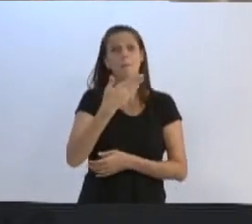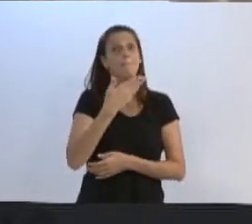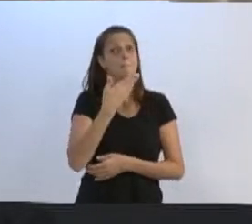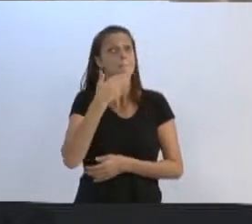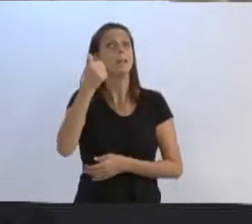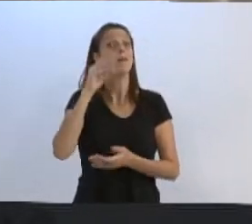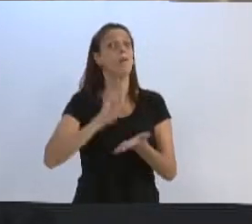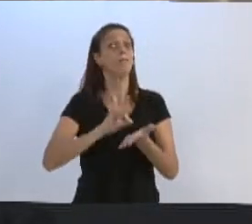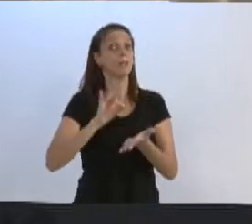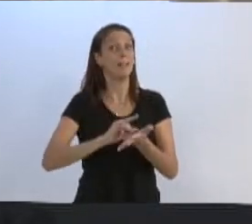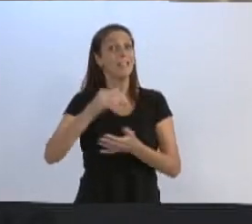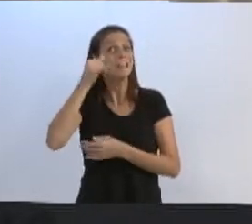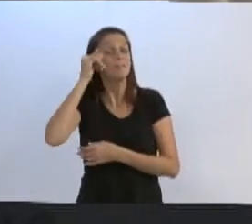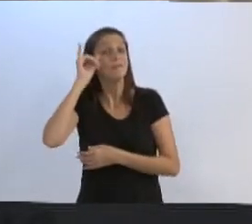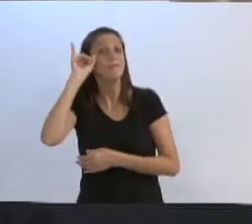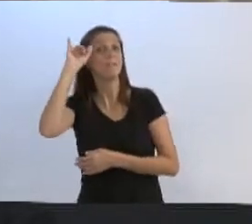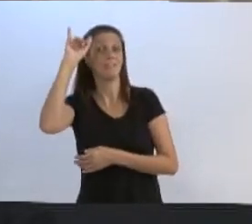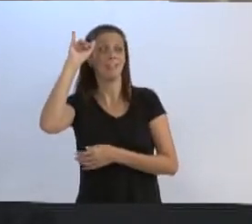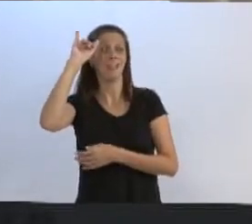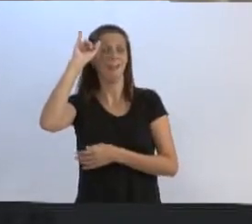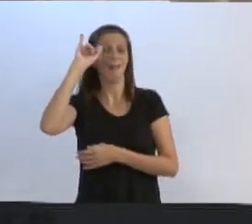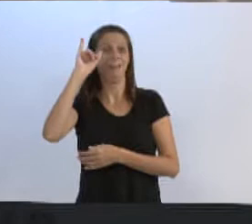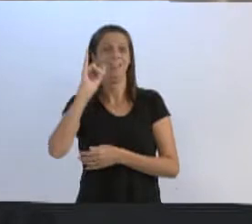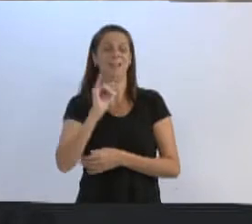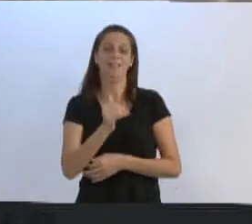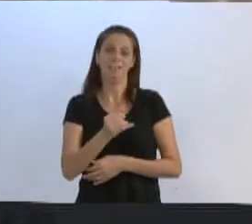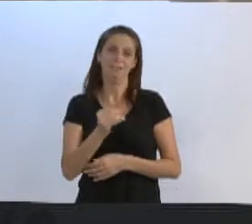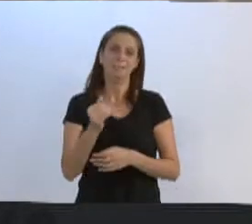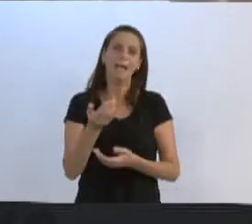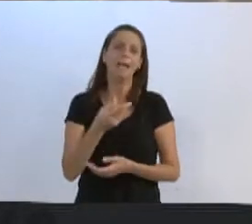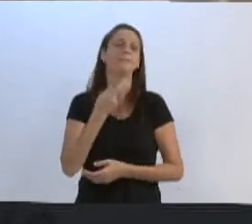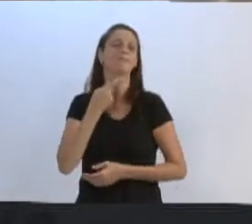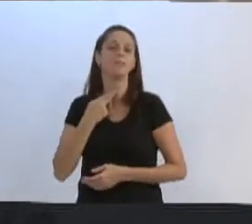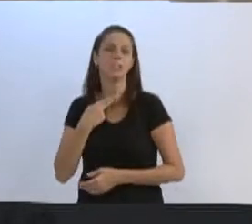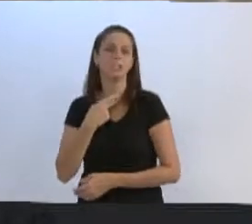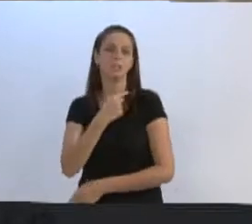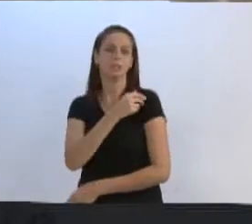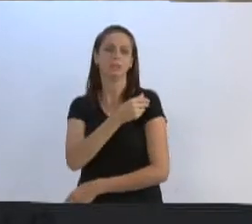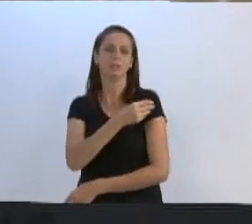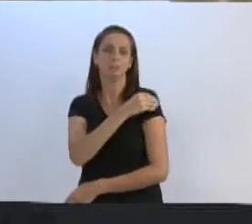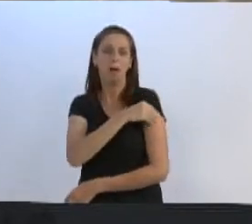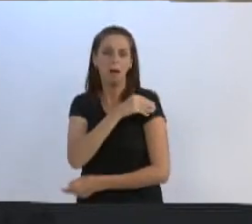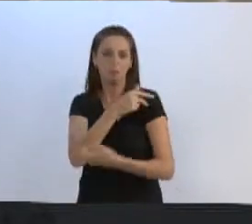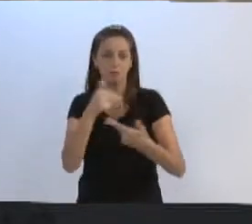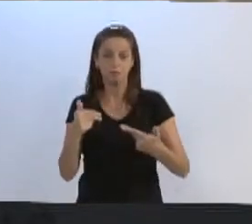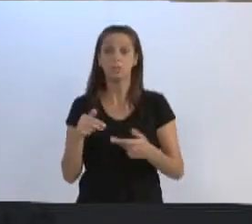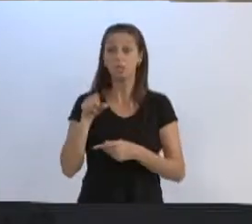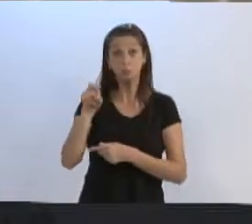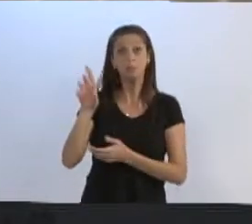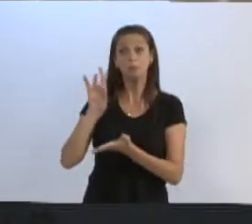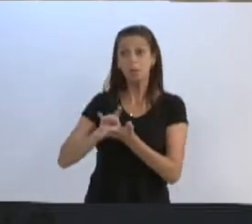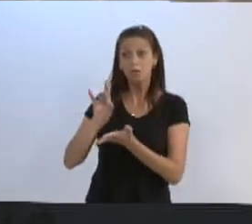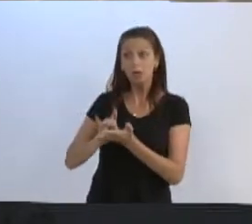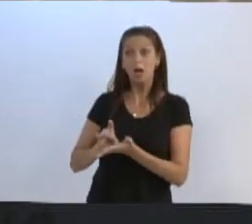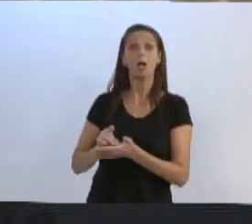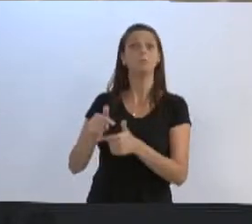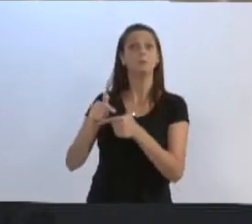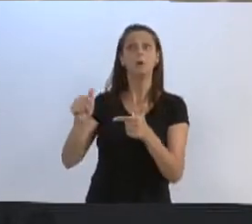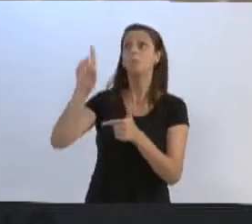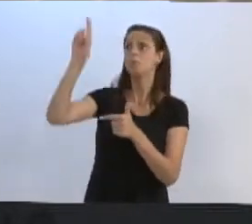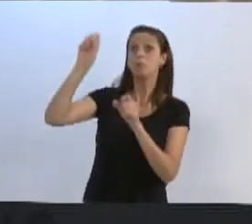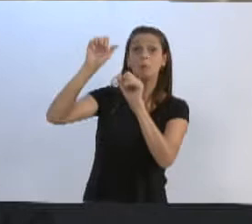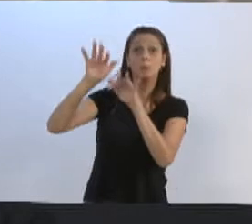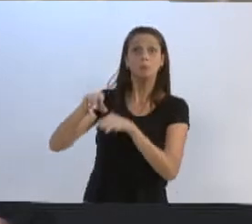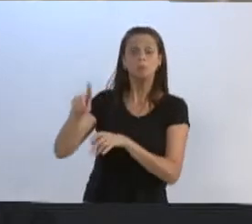foi iluminado e abençoado por Deus em conseguir influenciar a vida daquele cidadão que o senhor testemunhou no